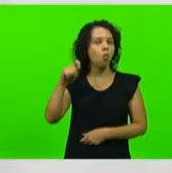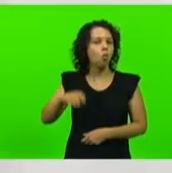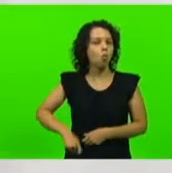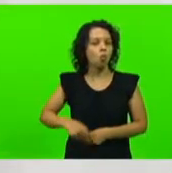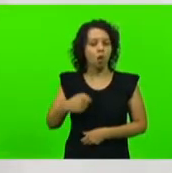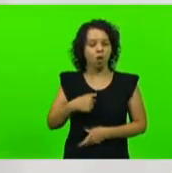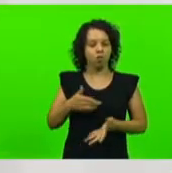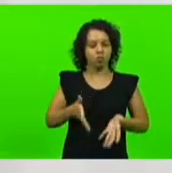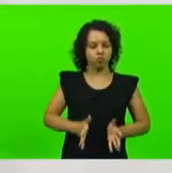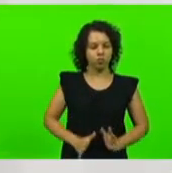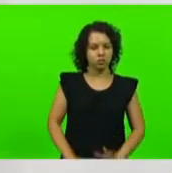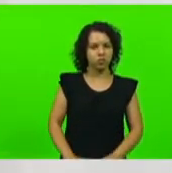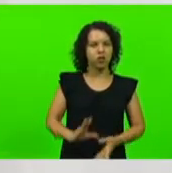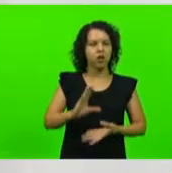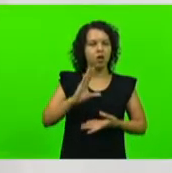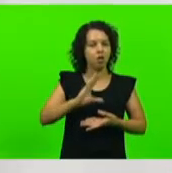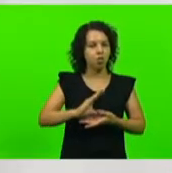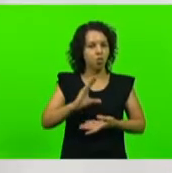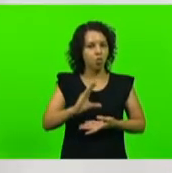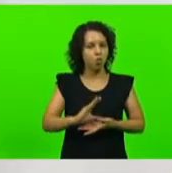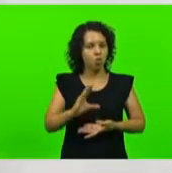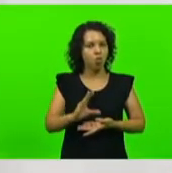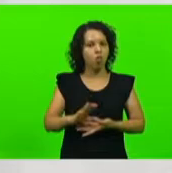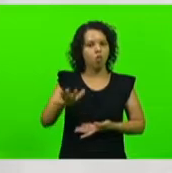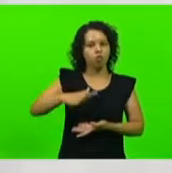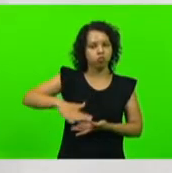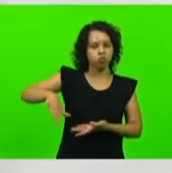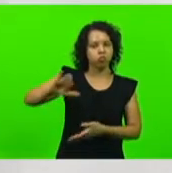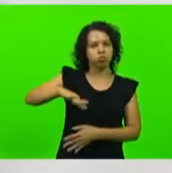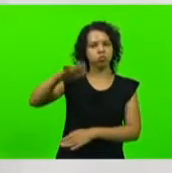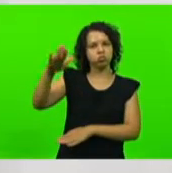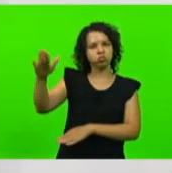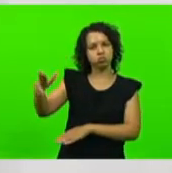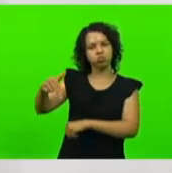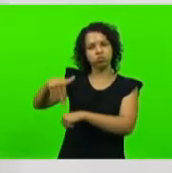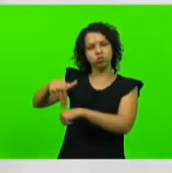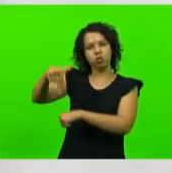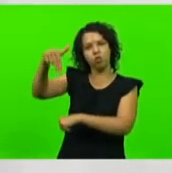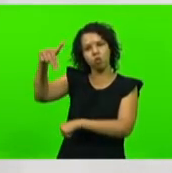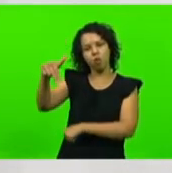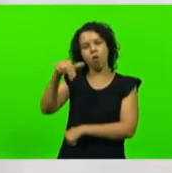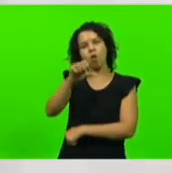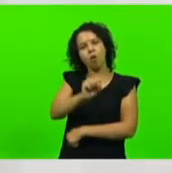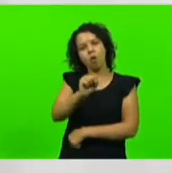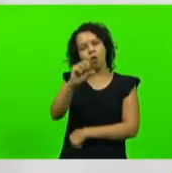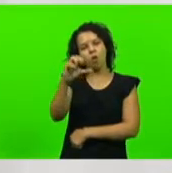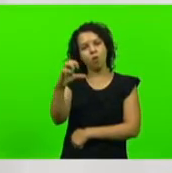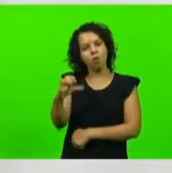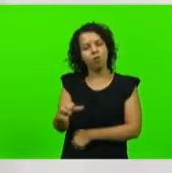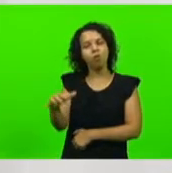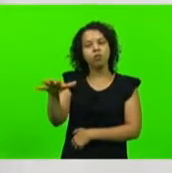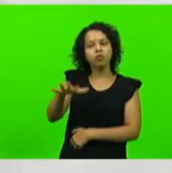Canoinhas, fui criado no Planalto Norte Catarinense, deputado Alves, onde